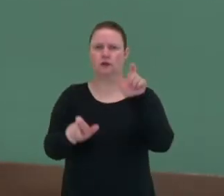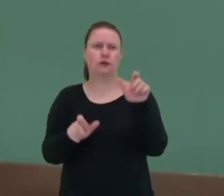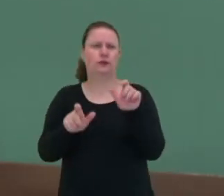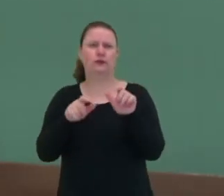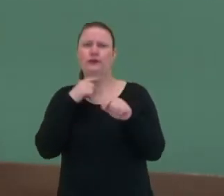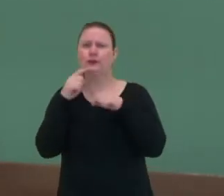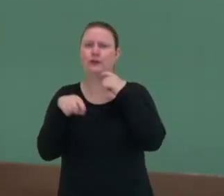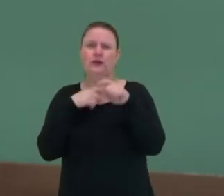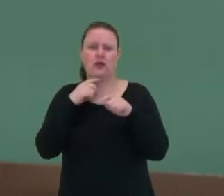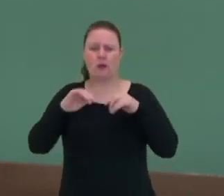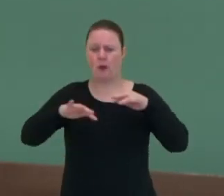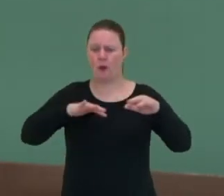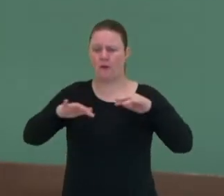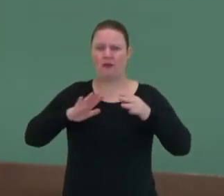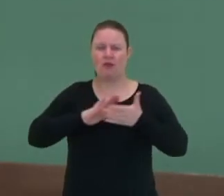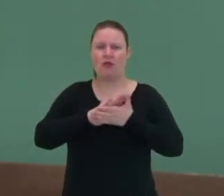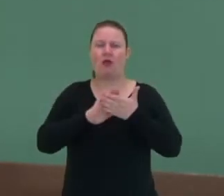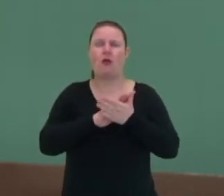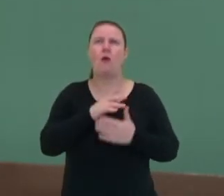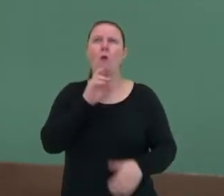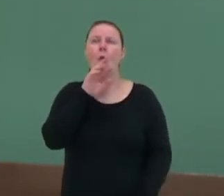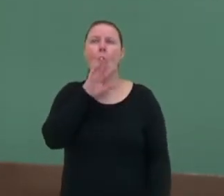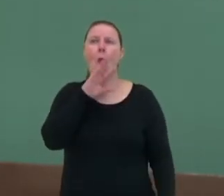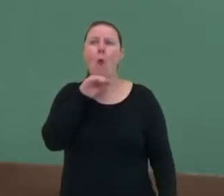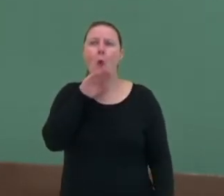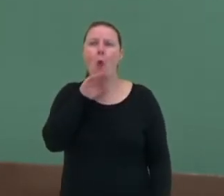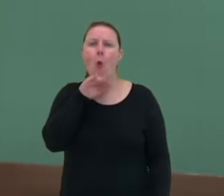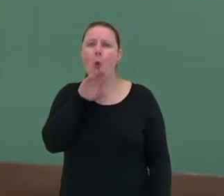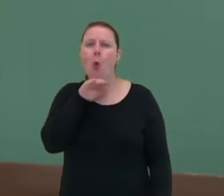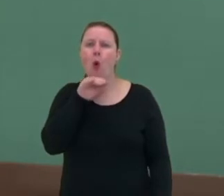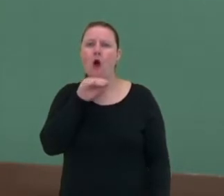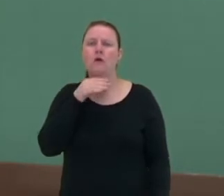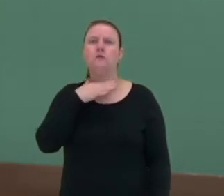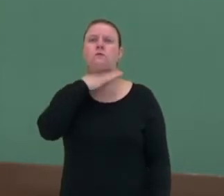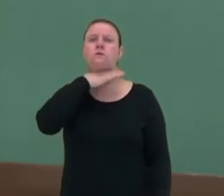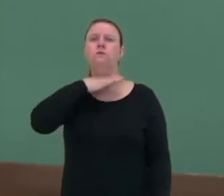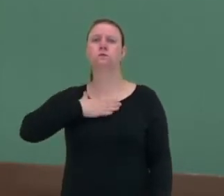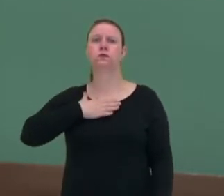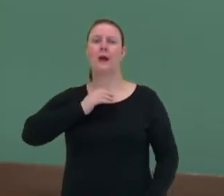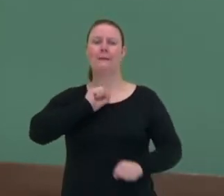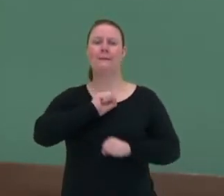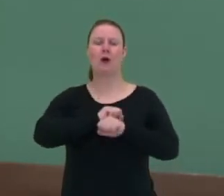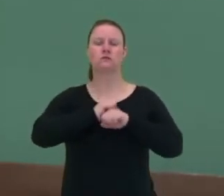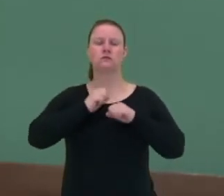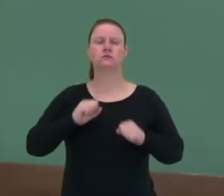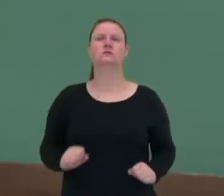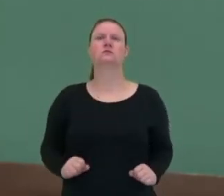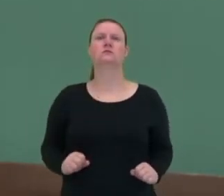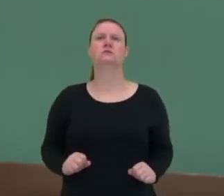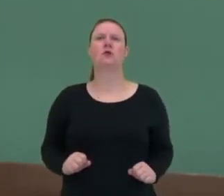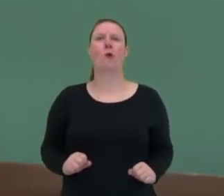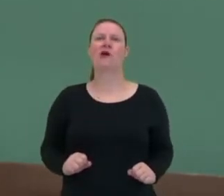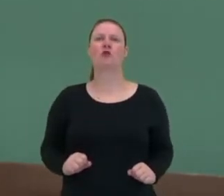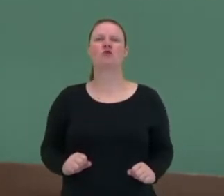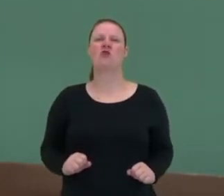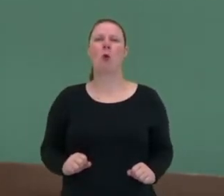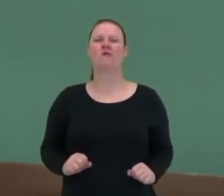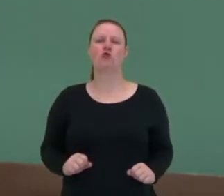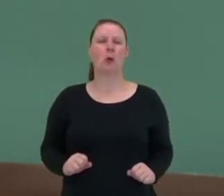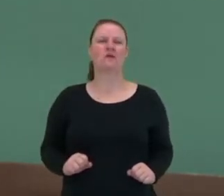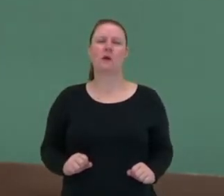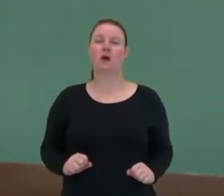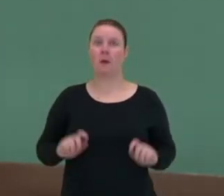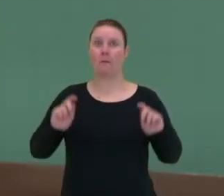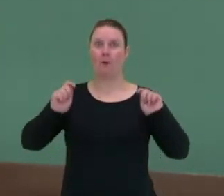nenhuma parte do corpo, somente a boca. Existem adaptações para que só utilizando a boca ela consiga fazer